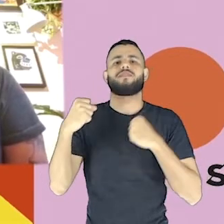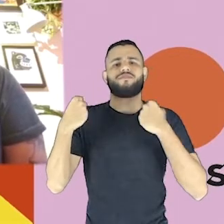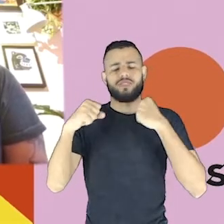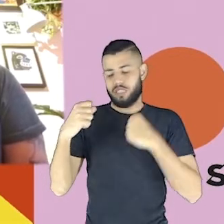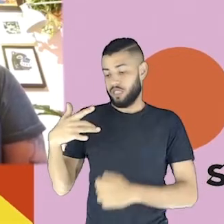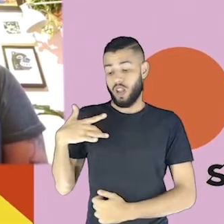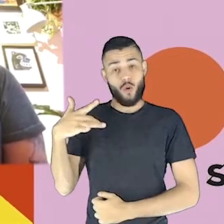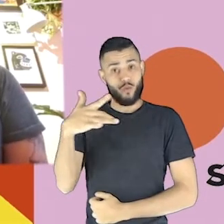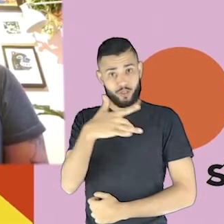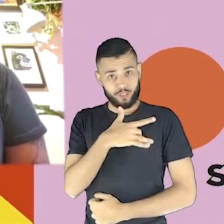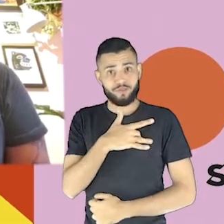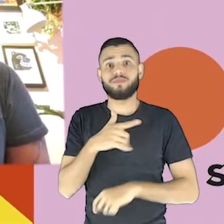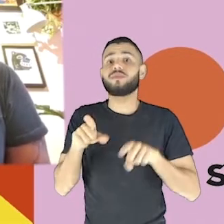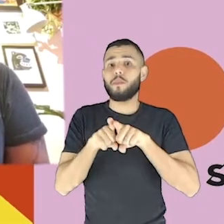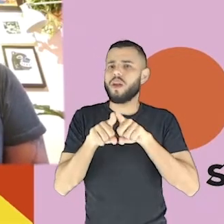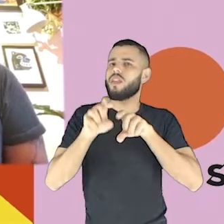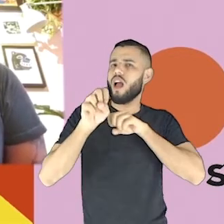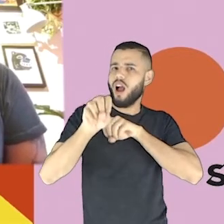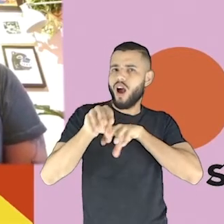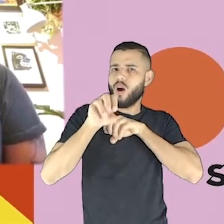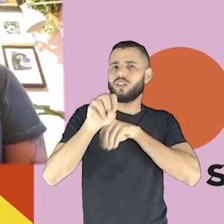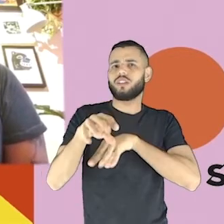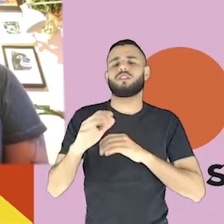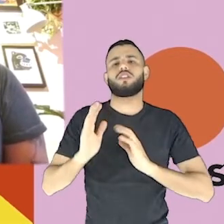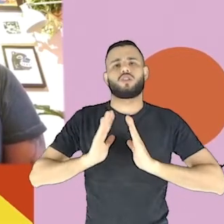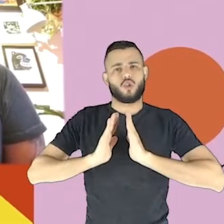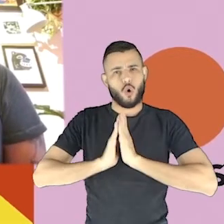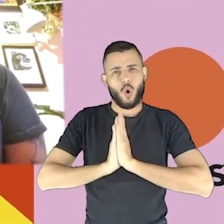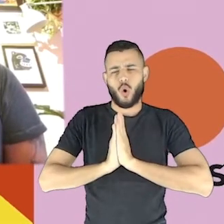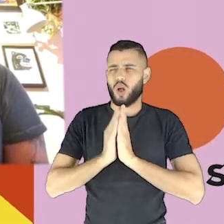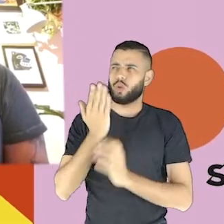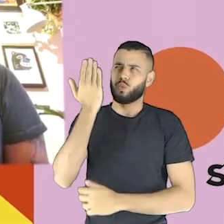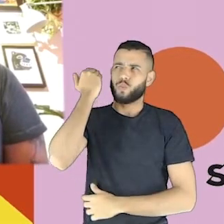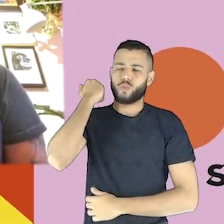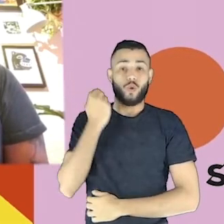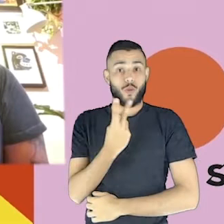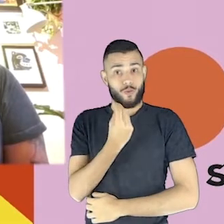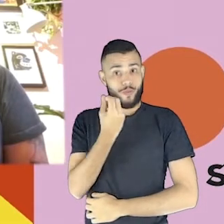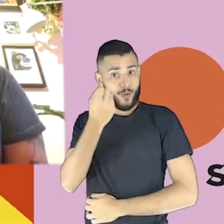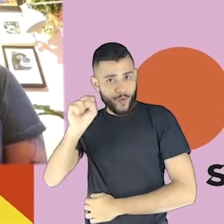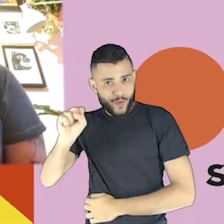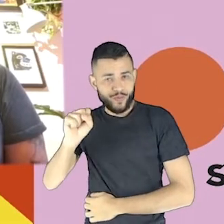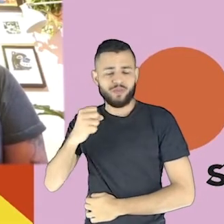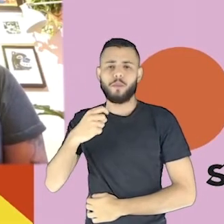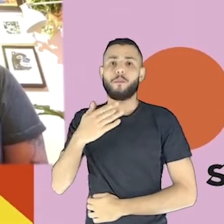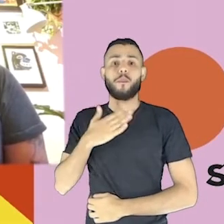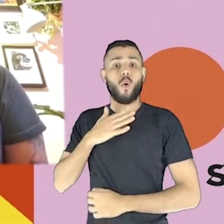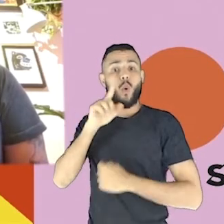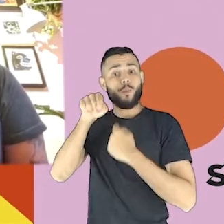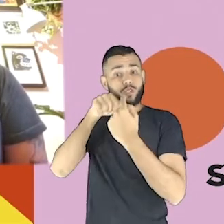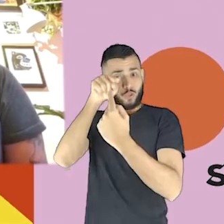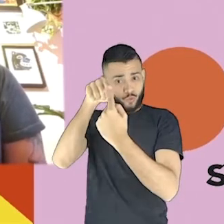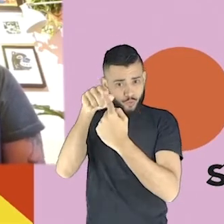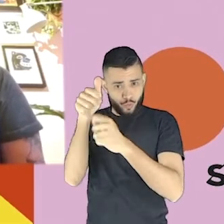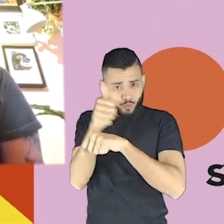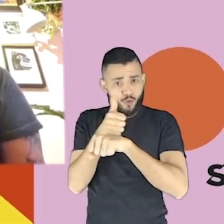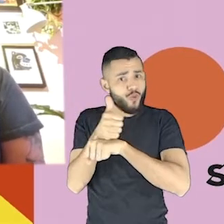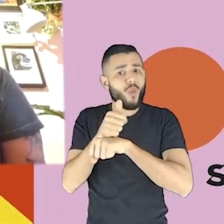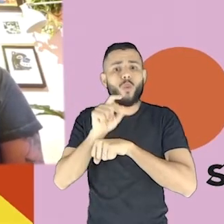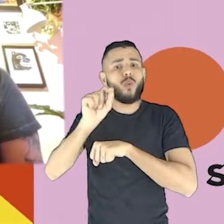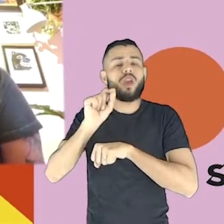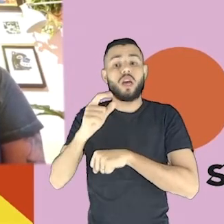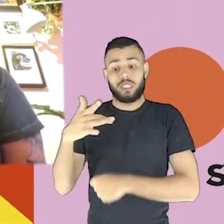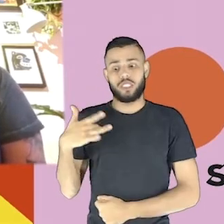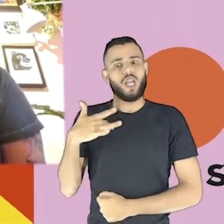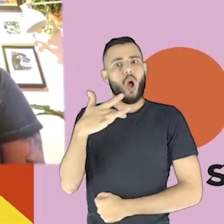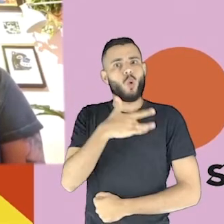Atividade Física e Saúde. Também dou aula de yoga desde 2008. E o meu objetivo, quanto profissional, sempre foi esse